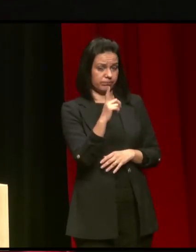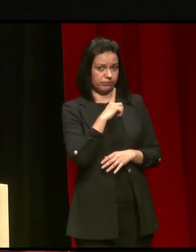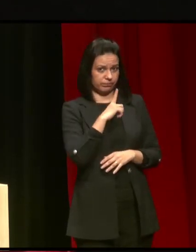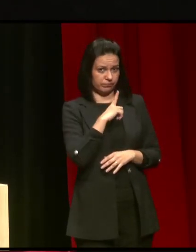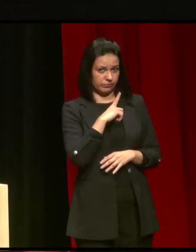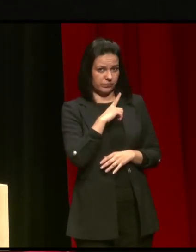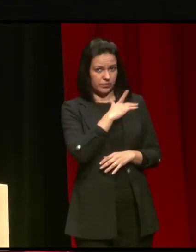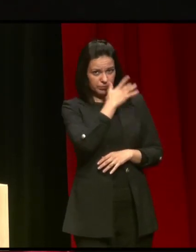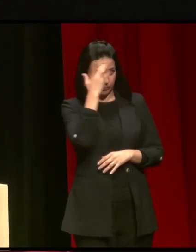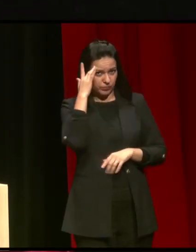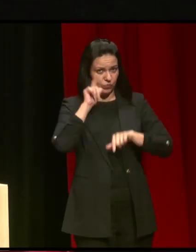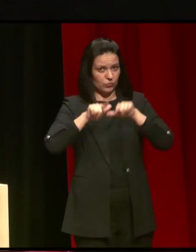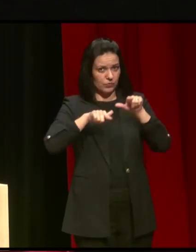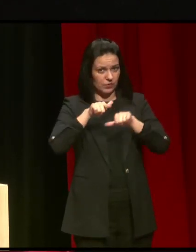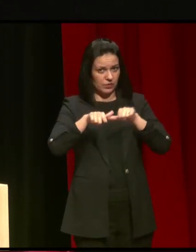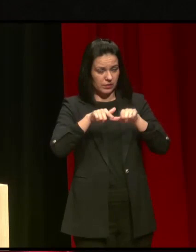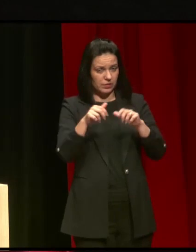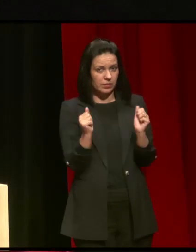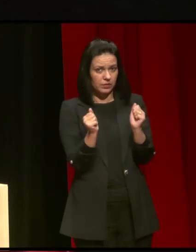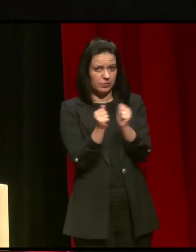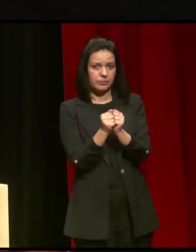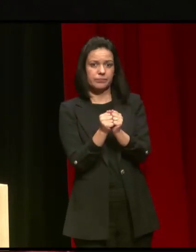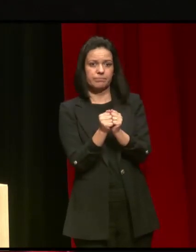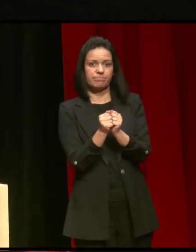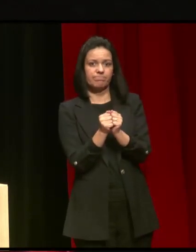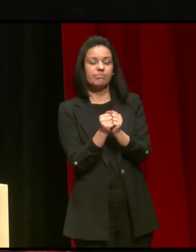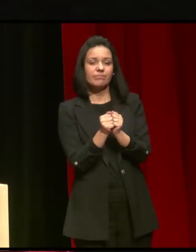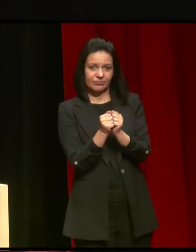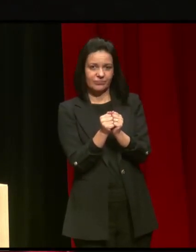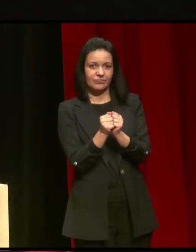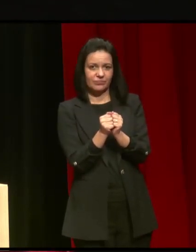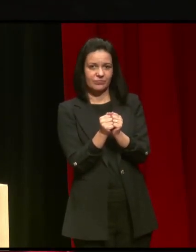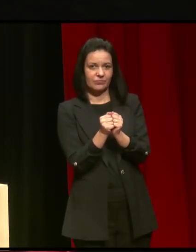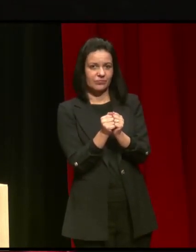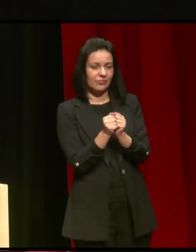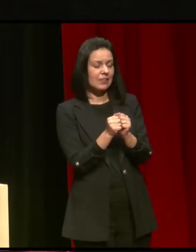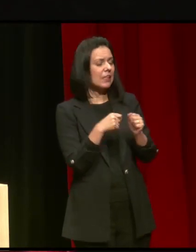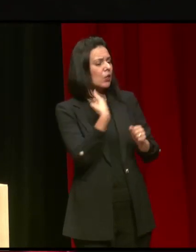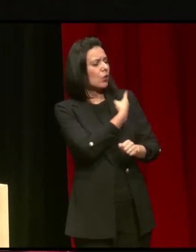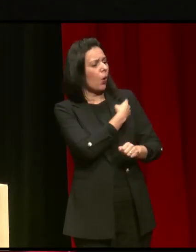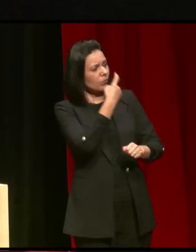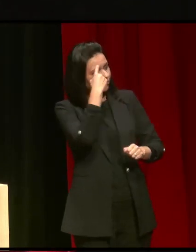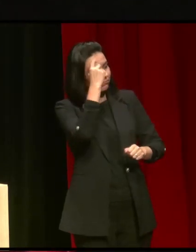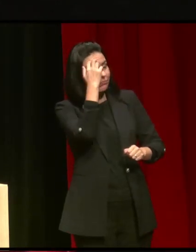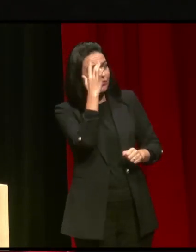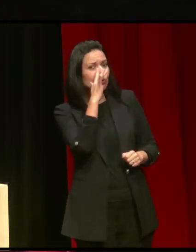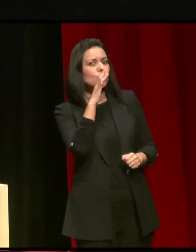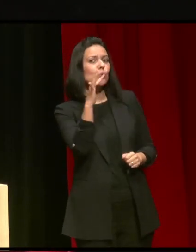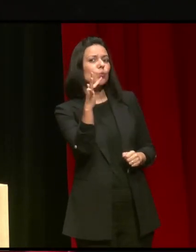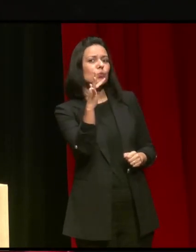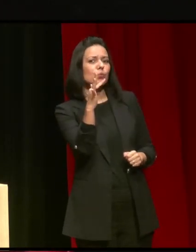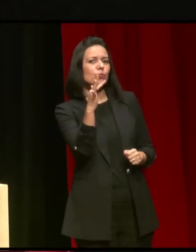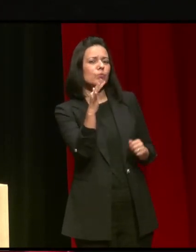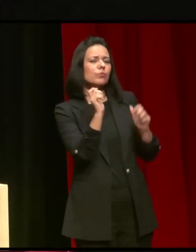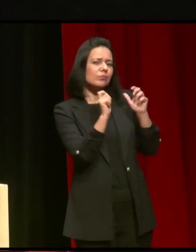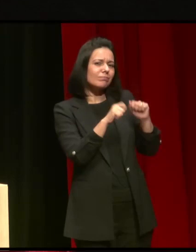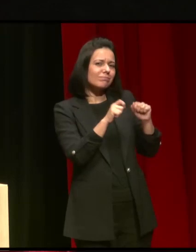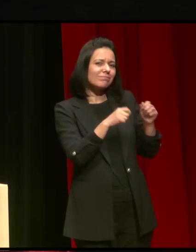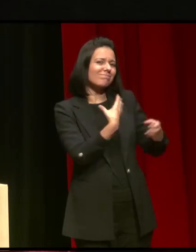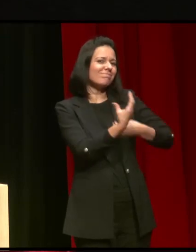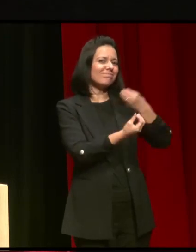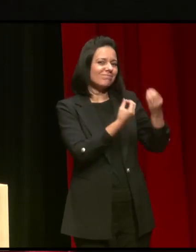que trabalhava comigo, que era telefonista. Por isso que é bom a gente contar os sonhos, né, para irmãos, uhum, porque aí a gente